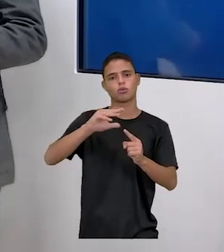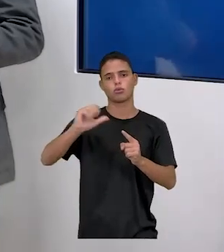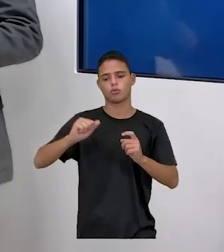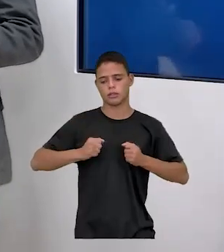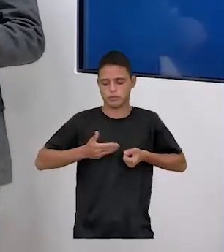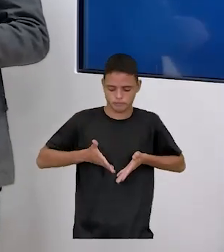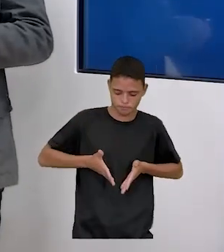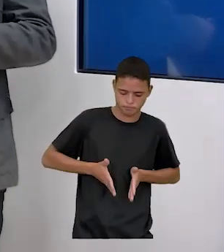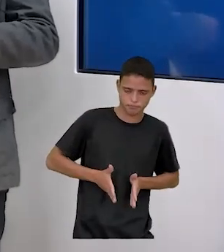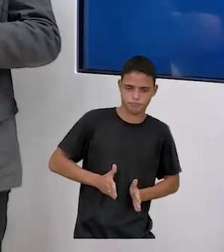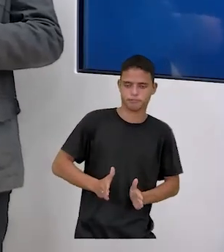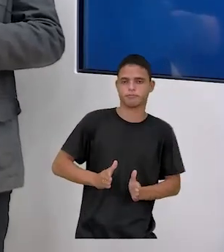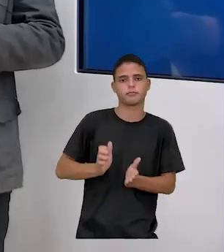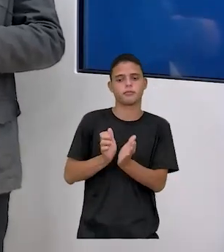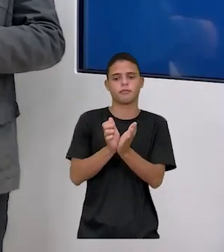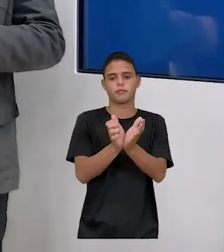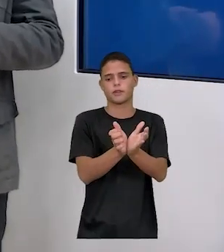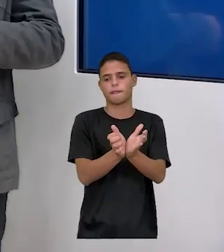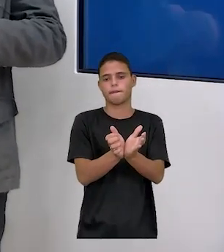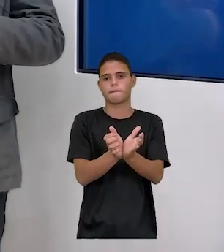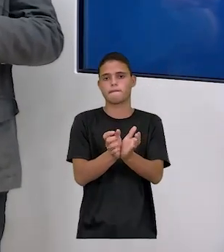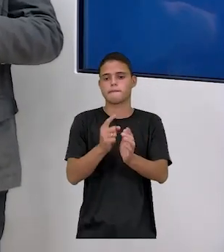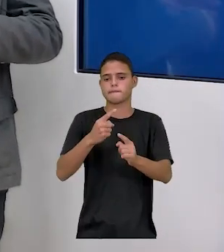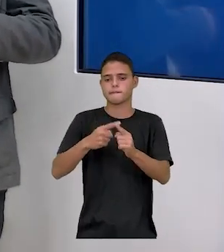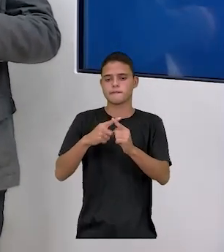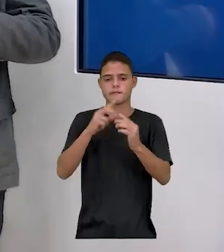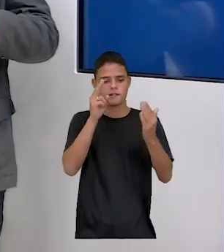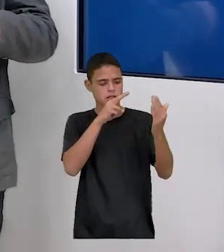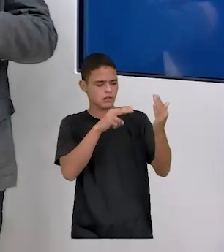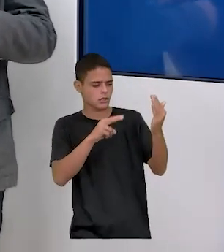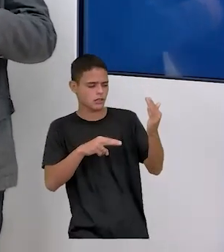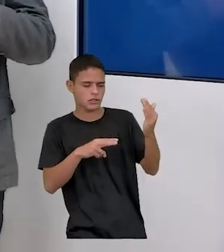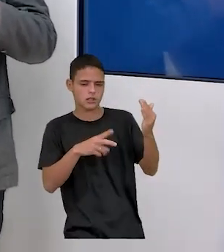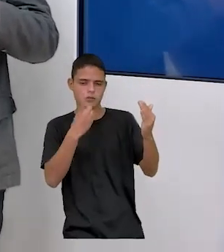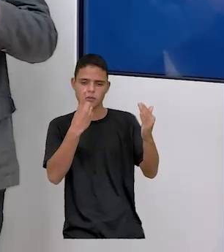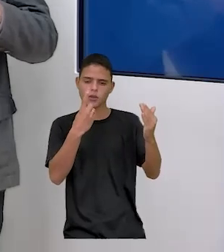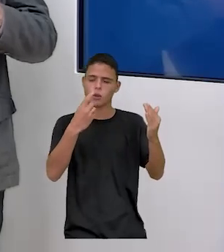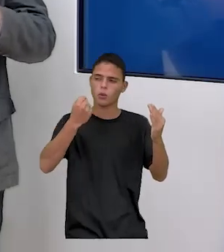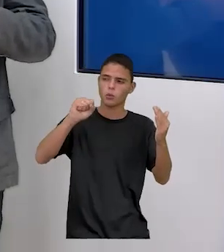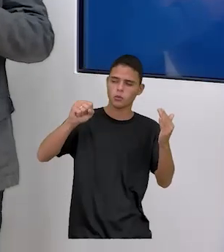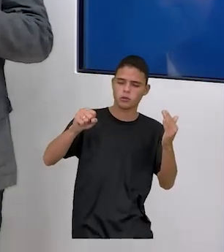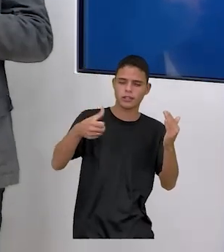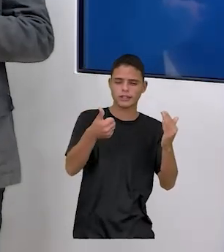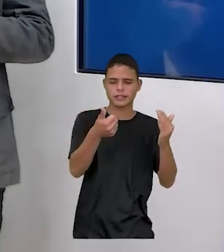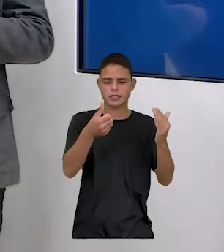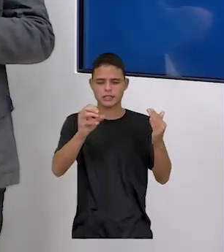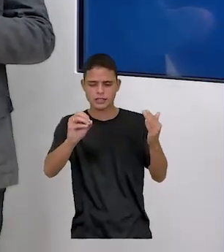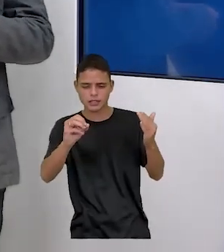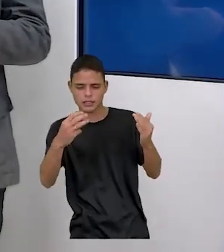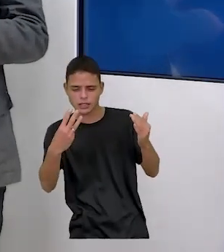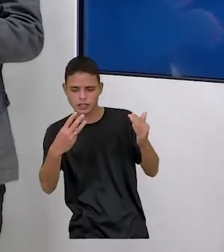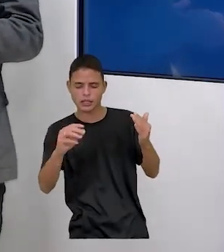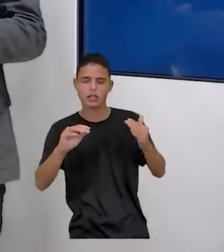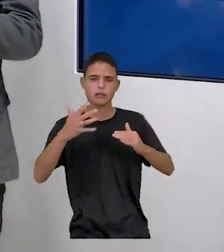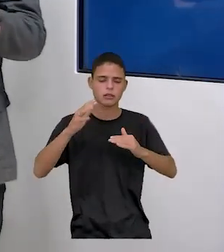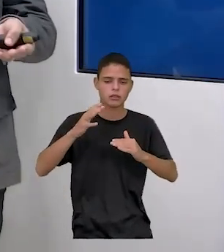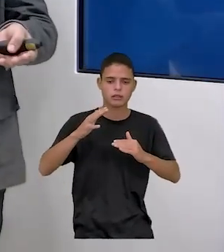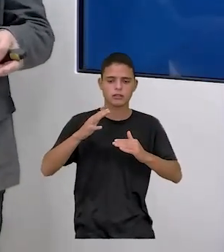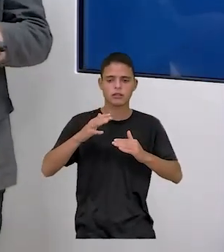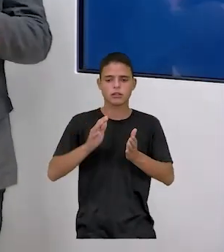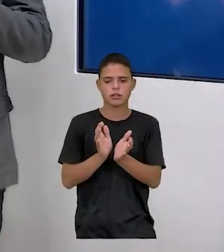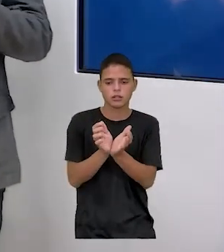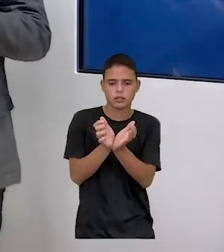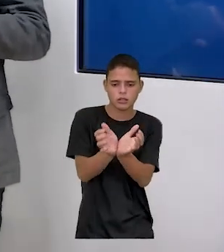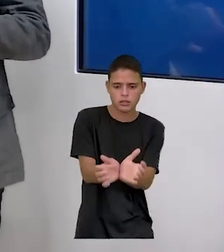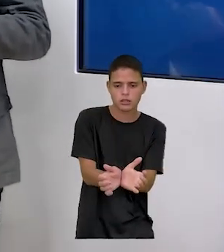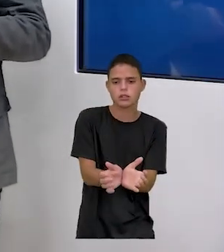torna escravo. Só que a gente está lendo um poema de 1860, alguma coisa, né? 63, se eu não me engano. Então, ou seja, nesse termo, escravo.